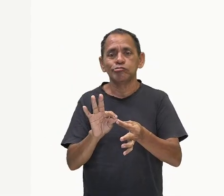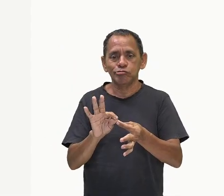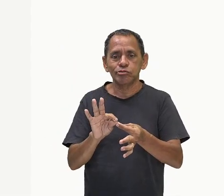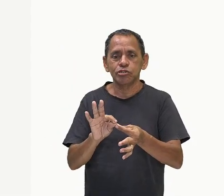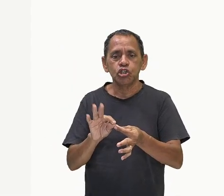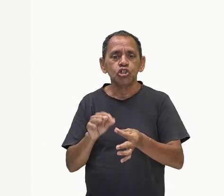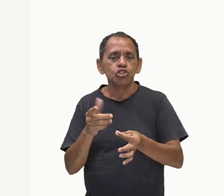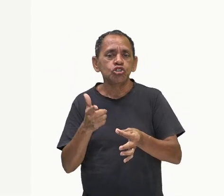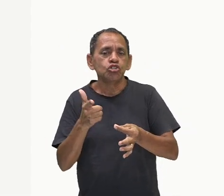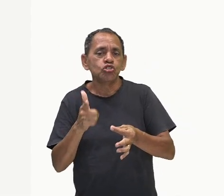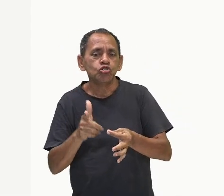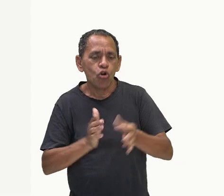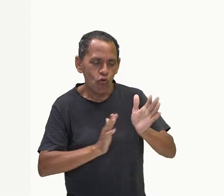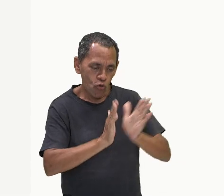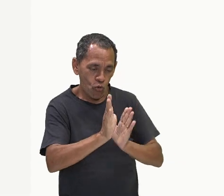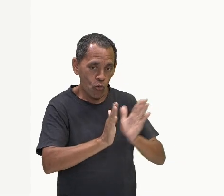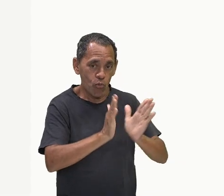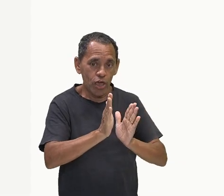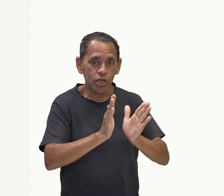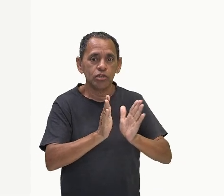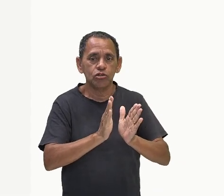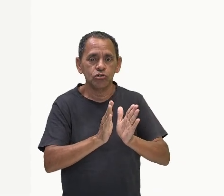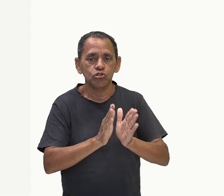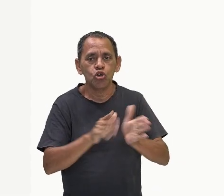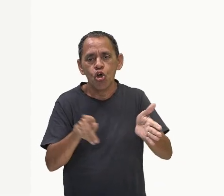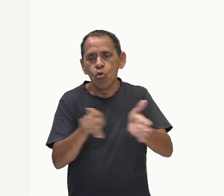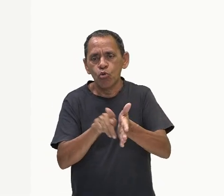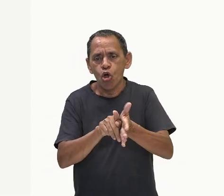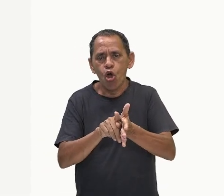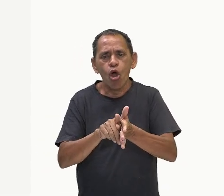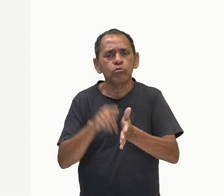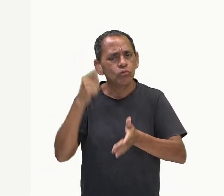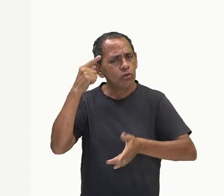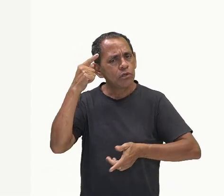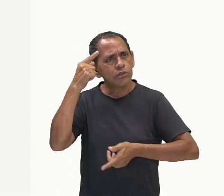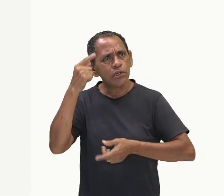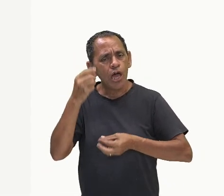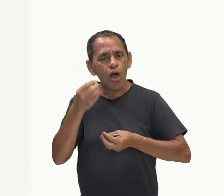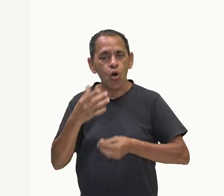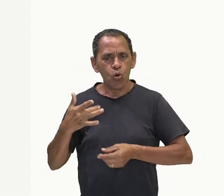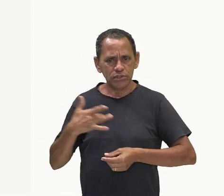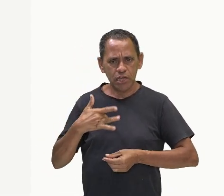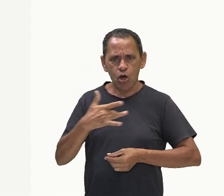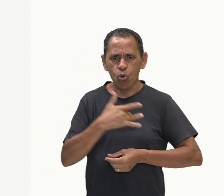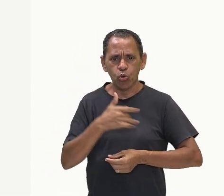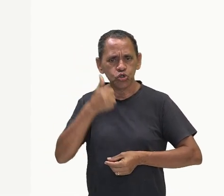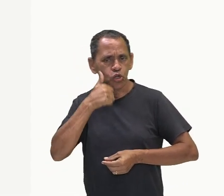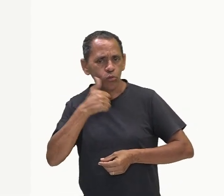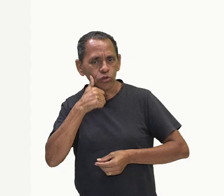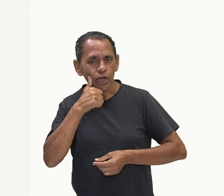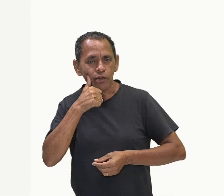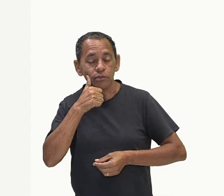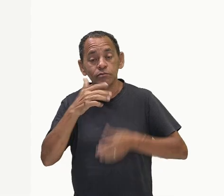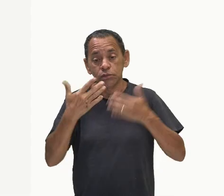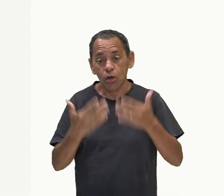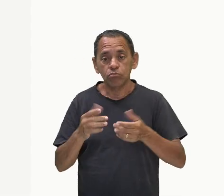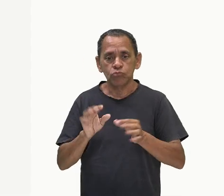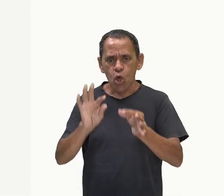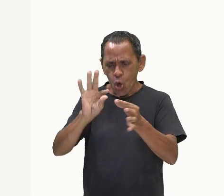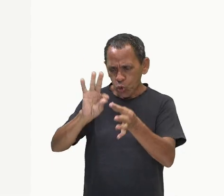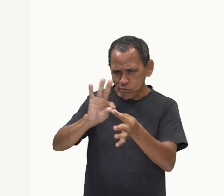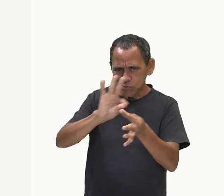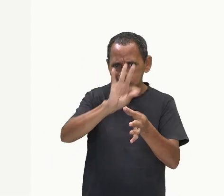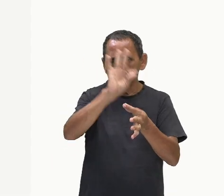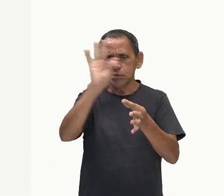período. Num cenário ideal, quando a mulher está com a sua saúde em dia, o ciclo, que é o